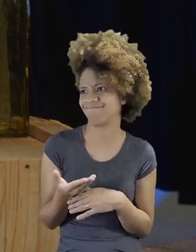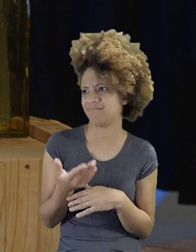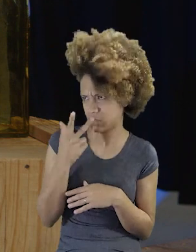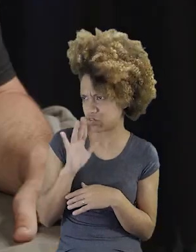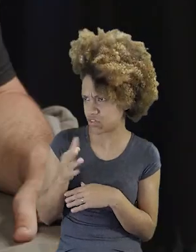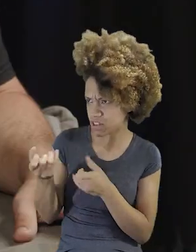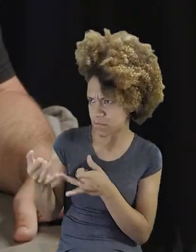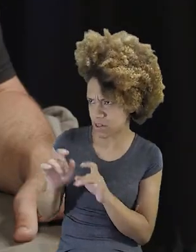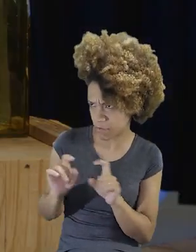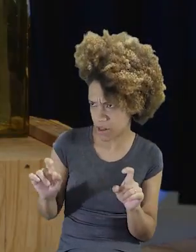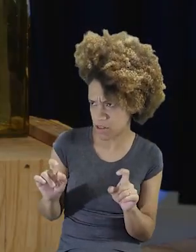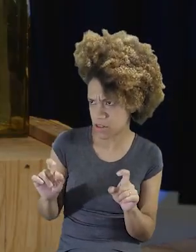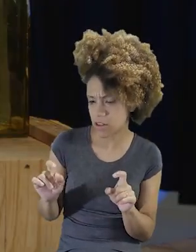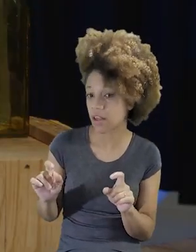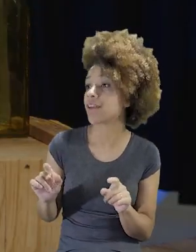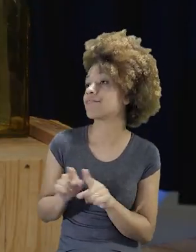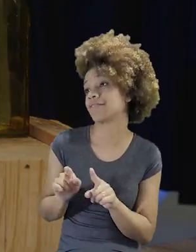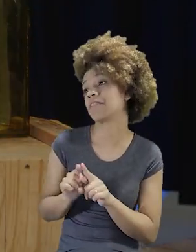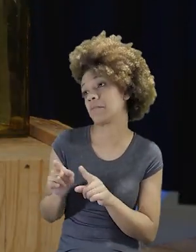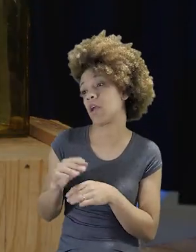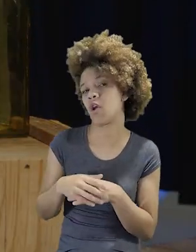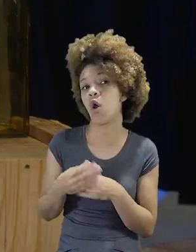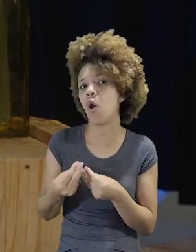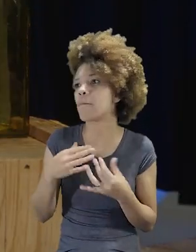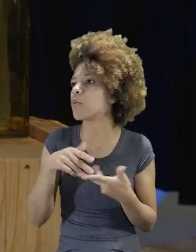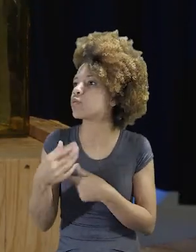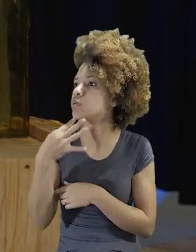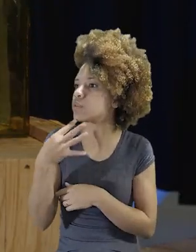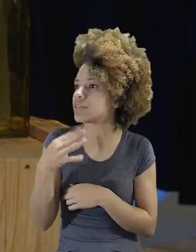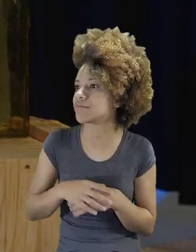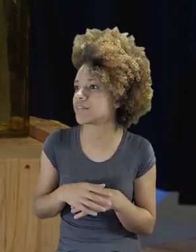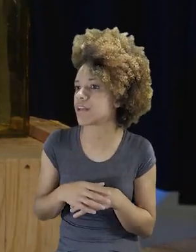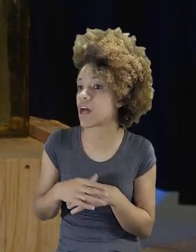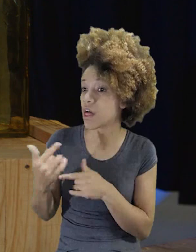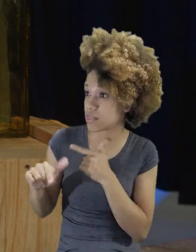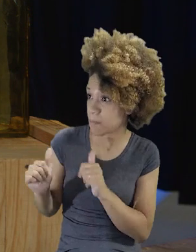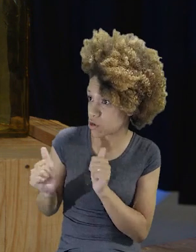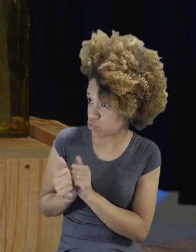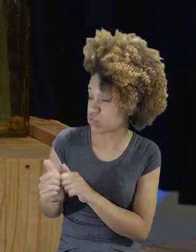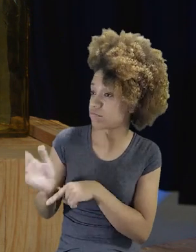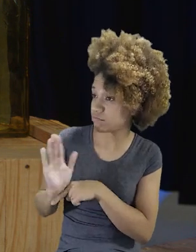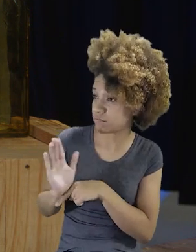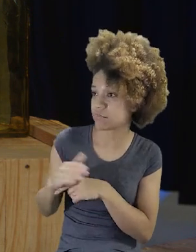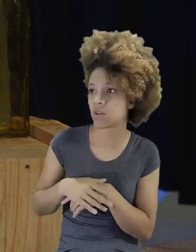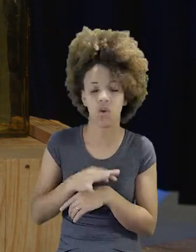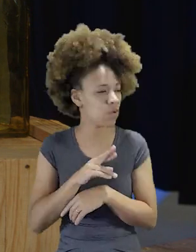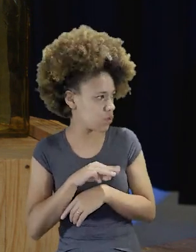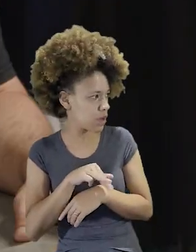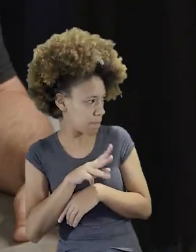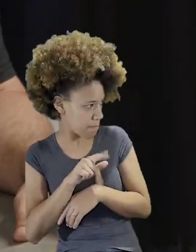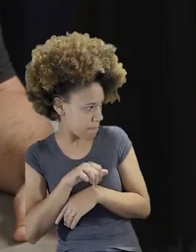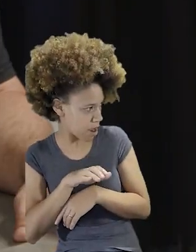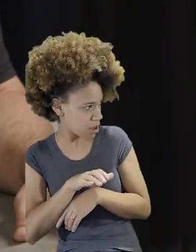sofá acho que eu até falei com você essa frase uma vez inclusive como o mundo tá conhecendo eles estão trabalhando junto fazendo um